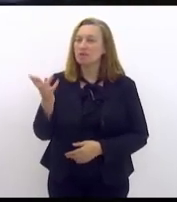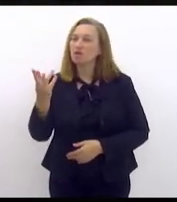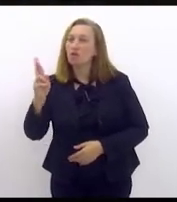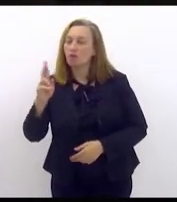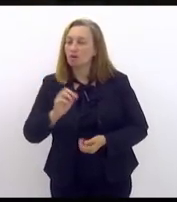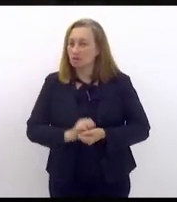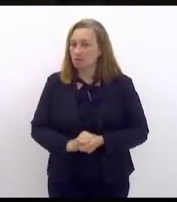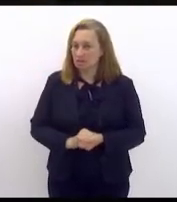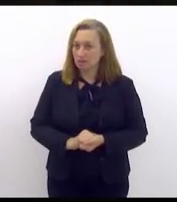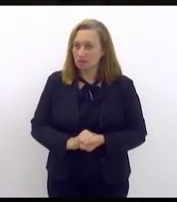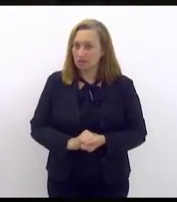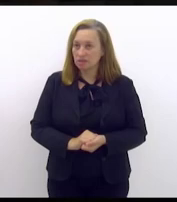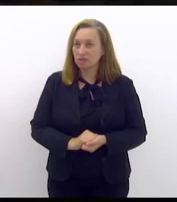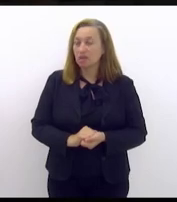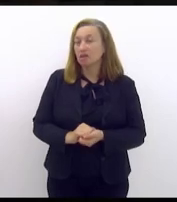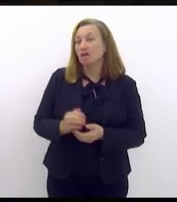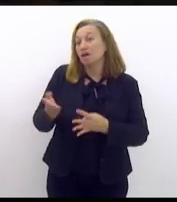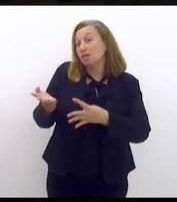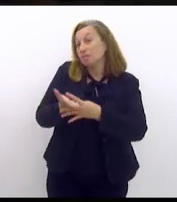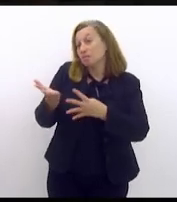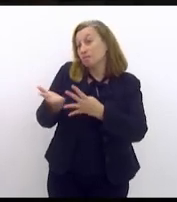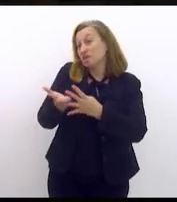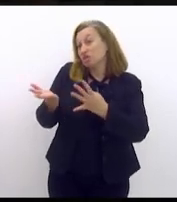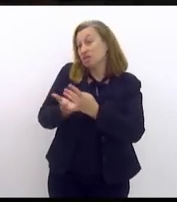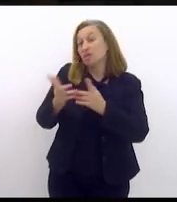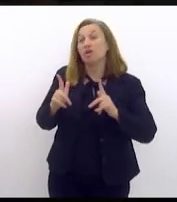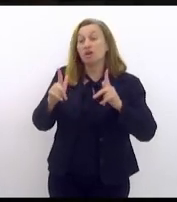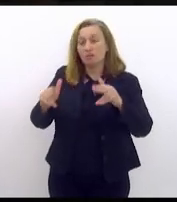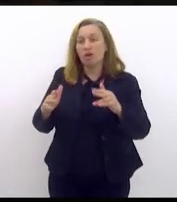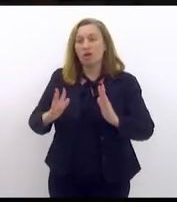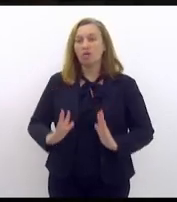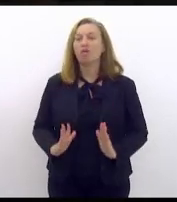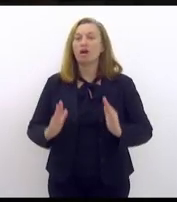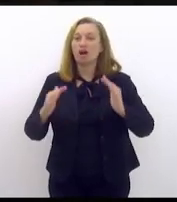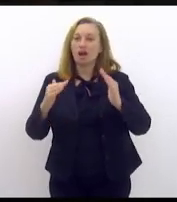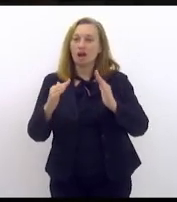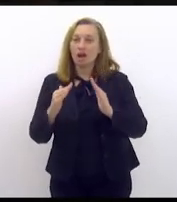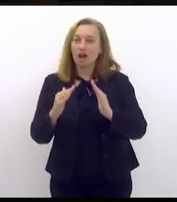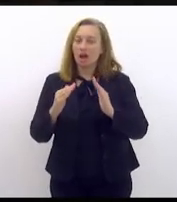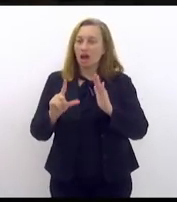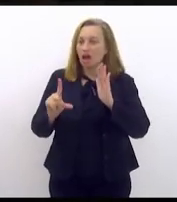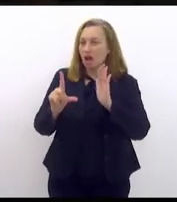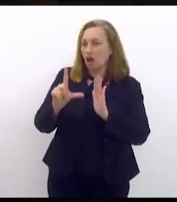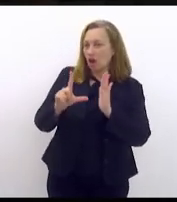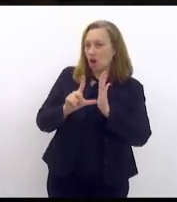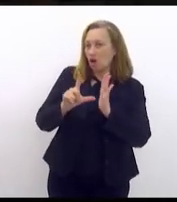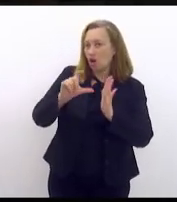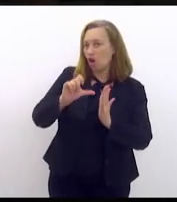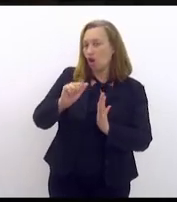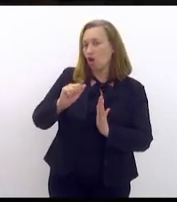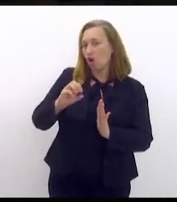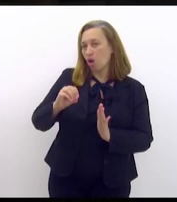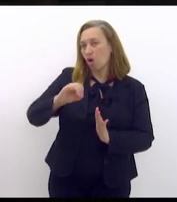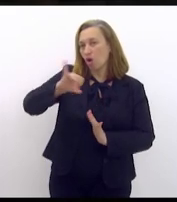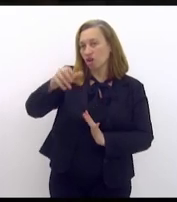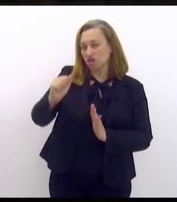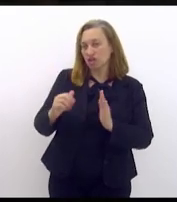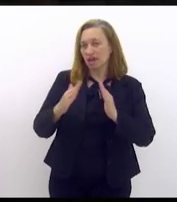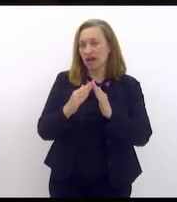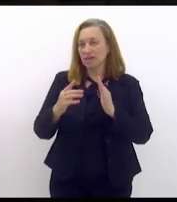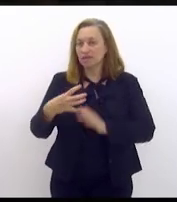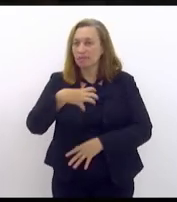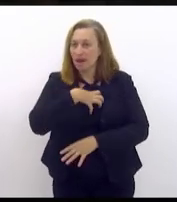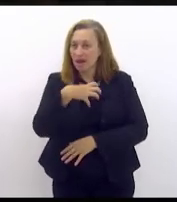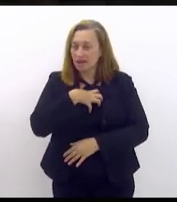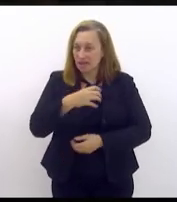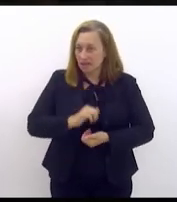em suaves prestações tipo Casa Bahia, em 3 anos poderá ser ressarcido,